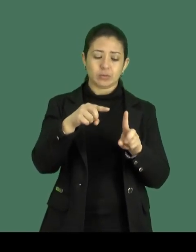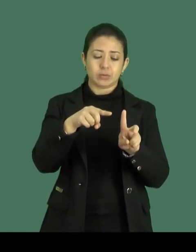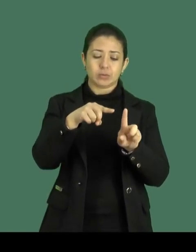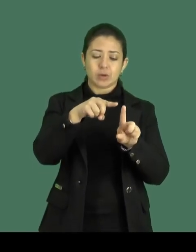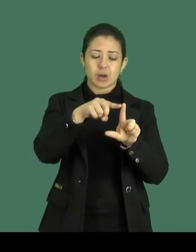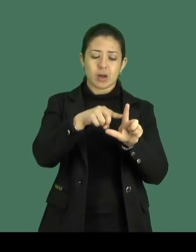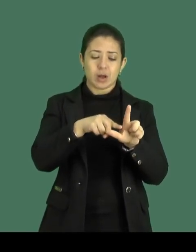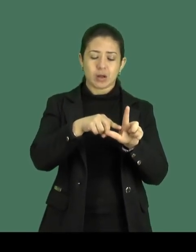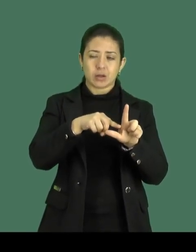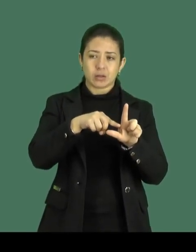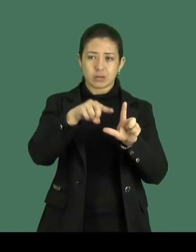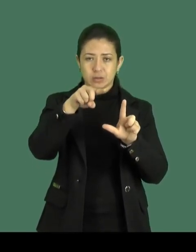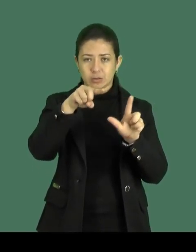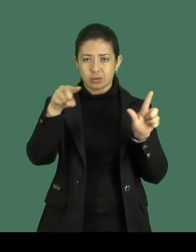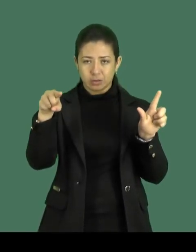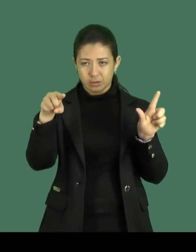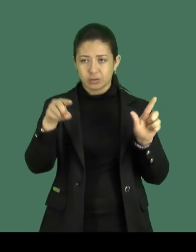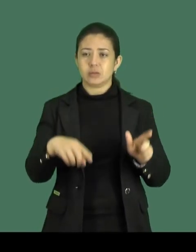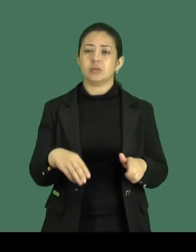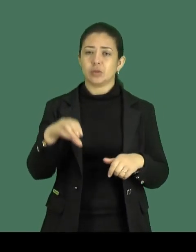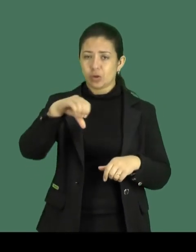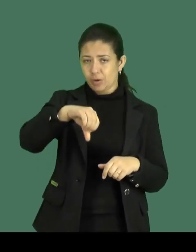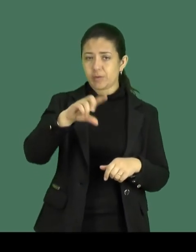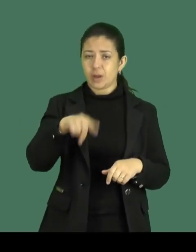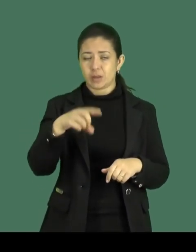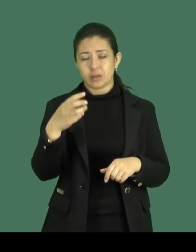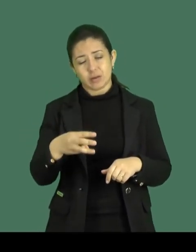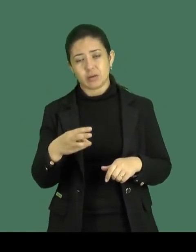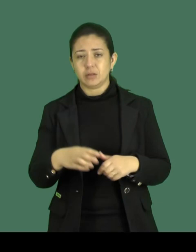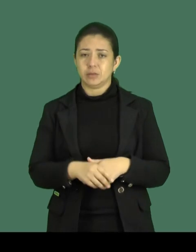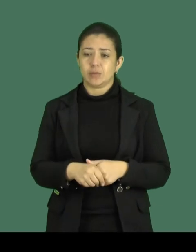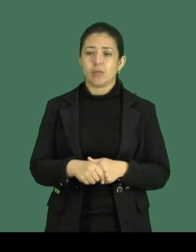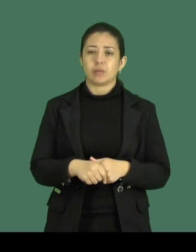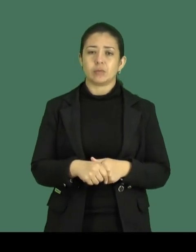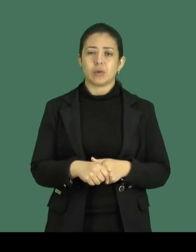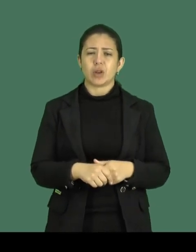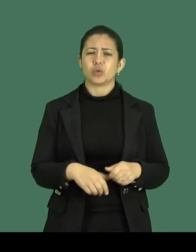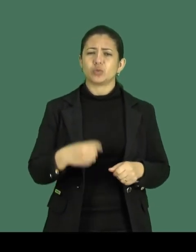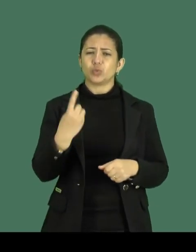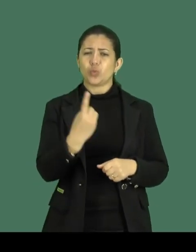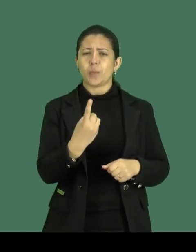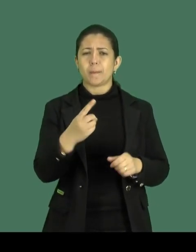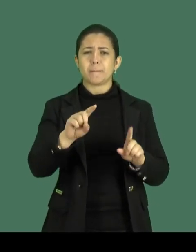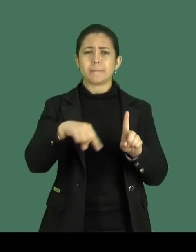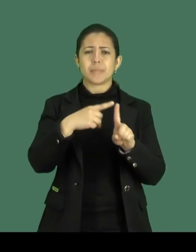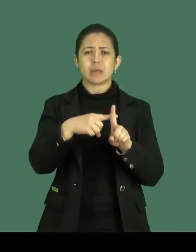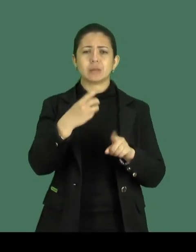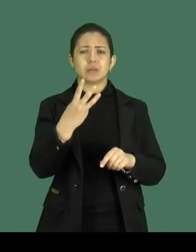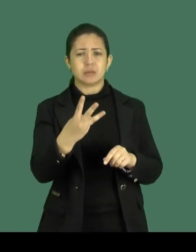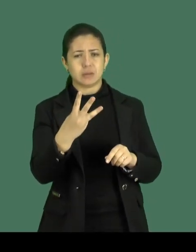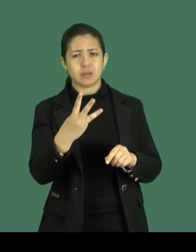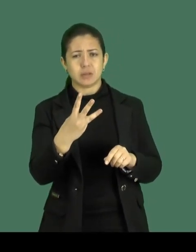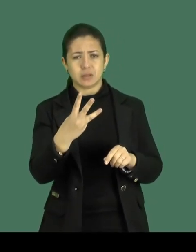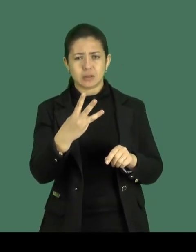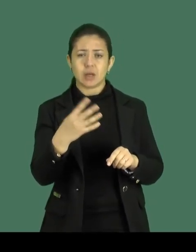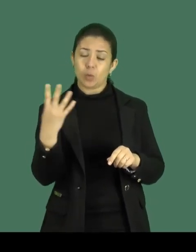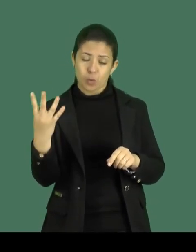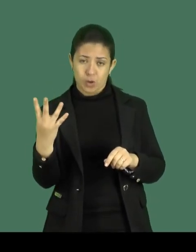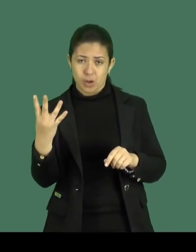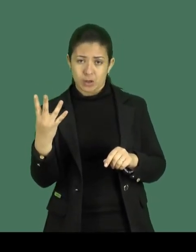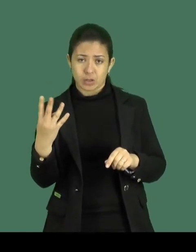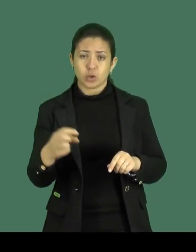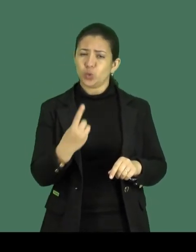x' e o x duas linhas, ok? 1 mais 3 dá 4, por 2 dá